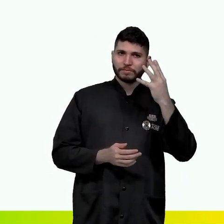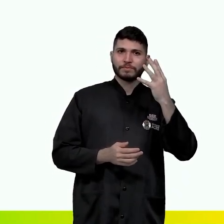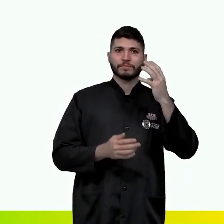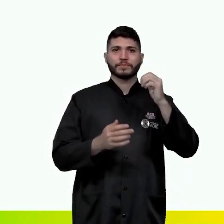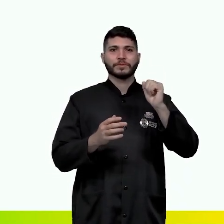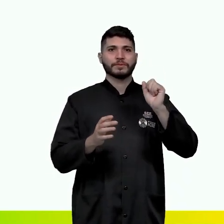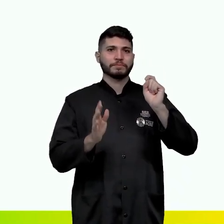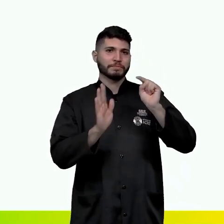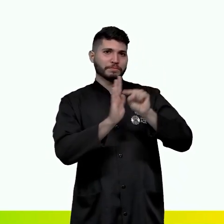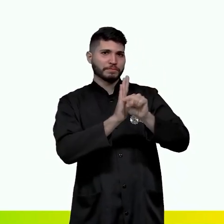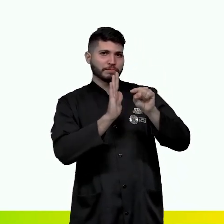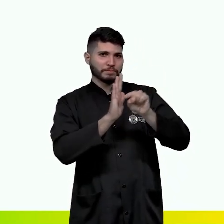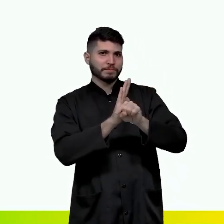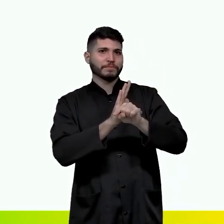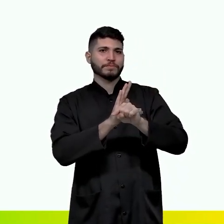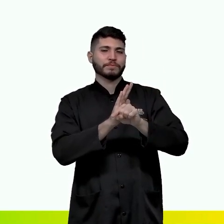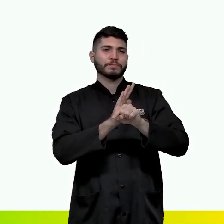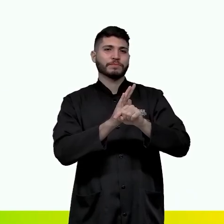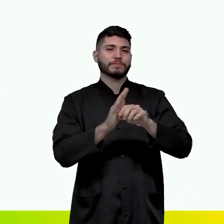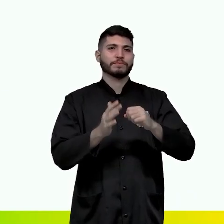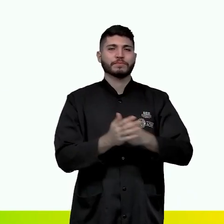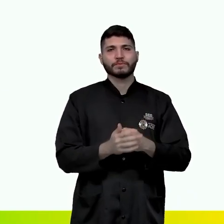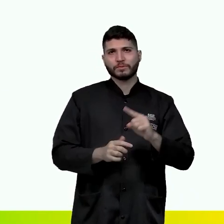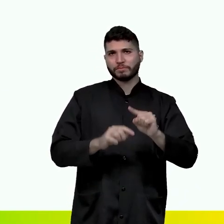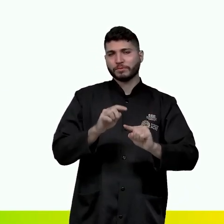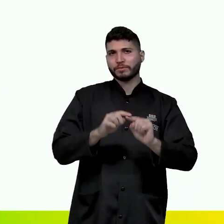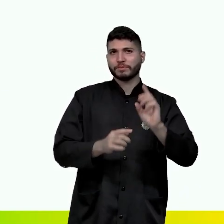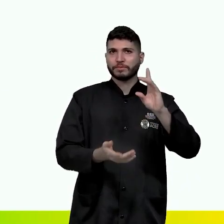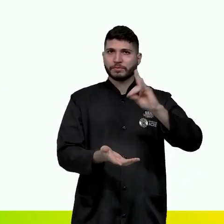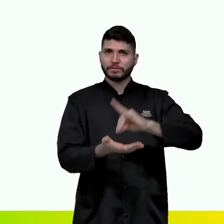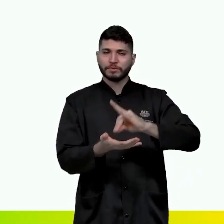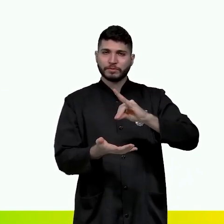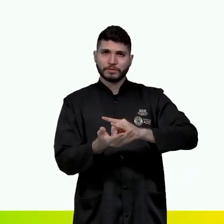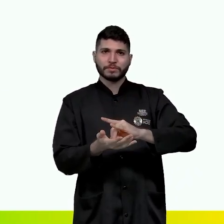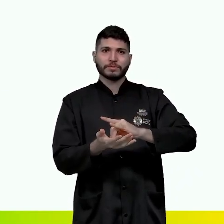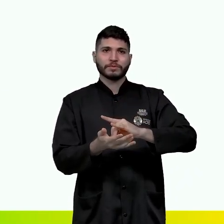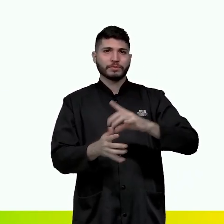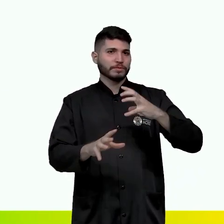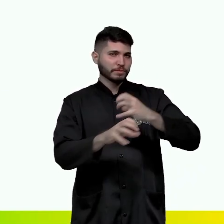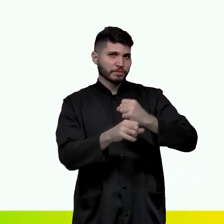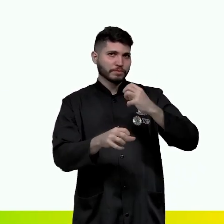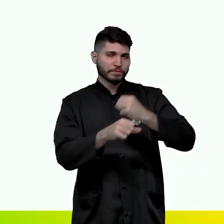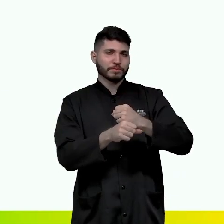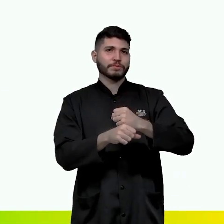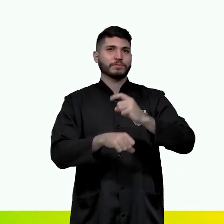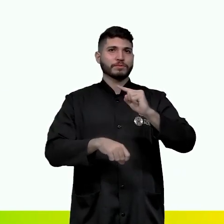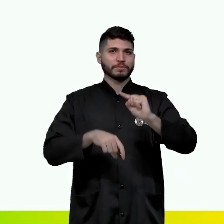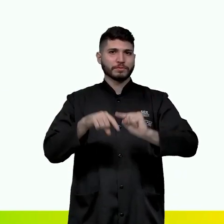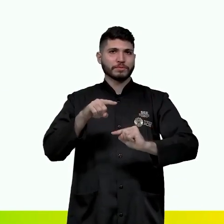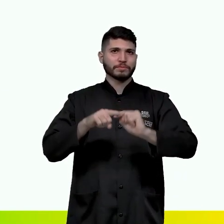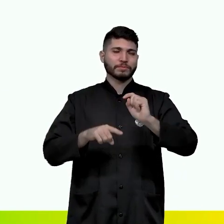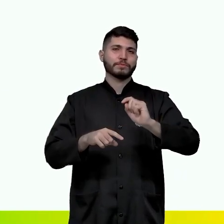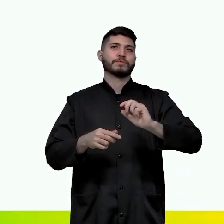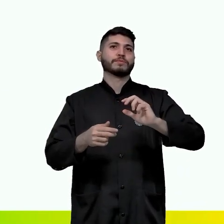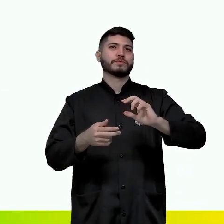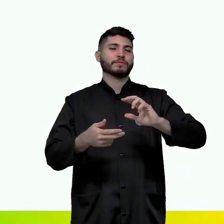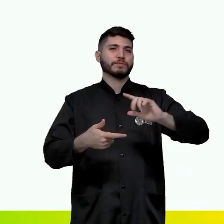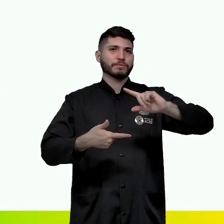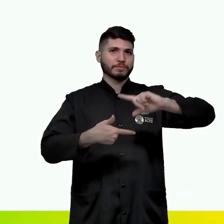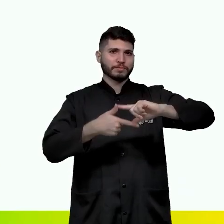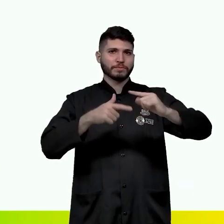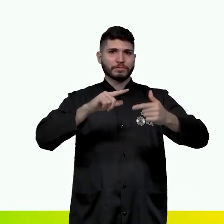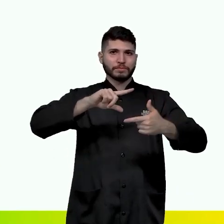esses objetos. Então vou começar fazendo uma definição aqui, tá? O cálculo